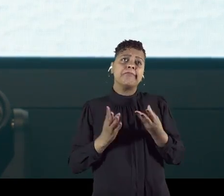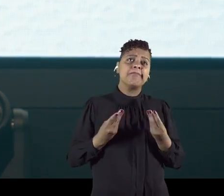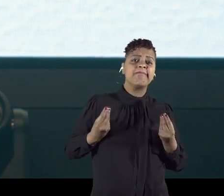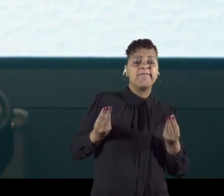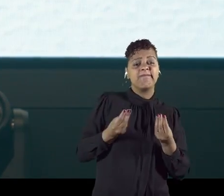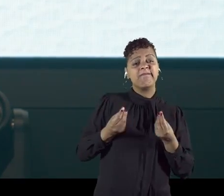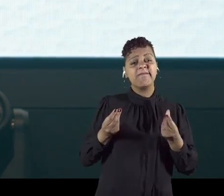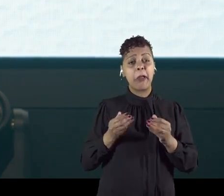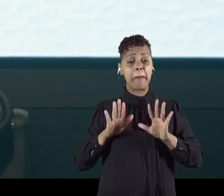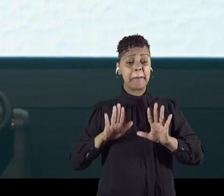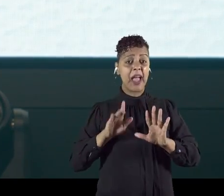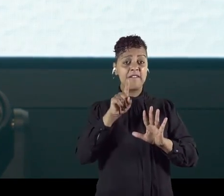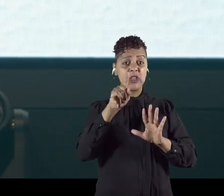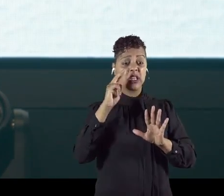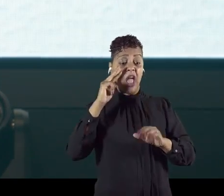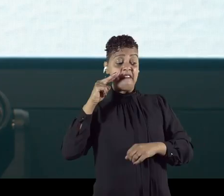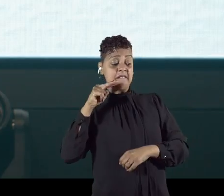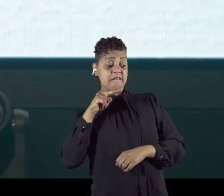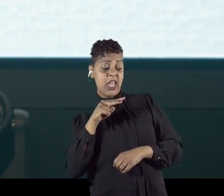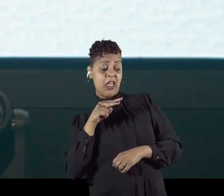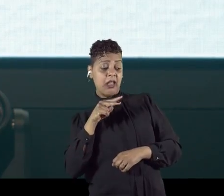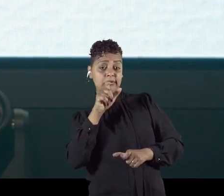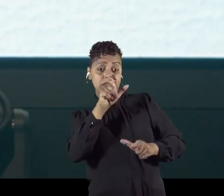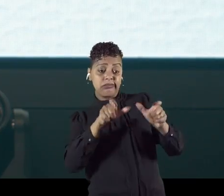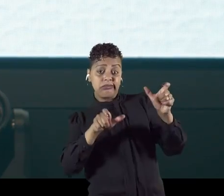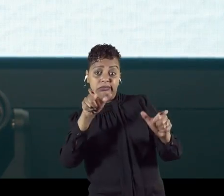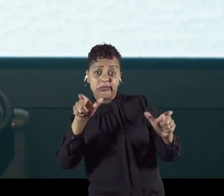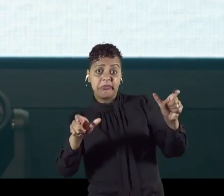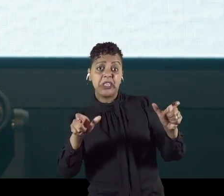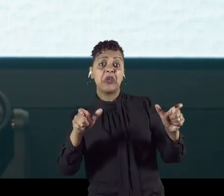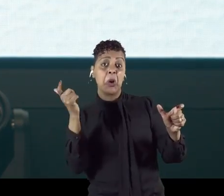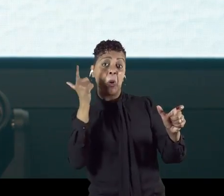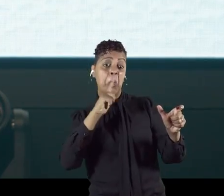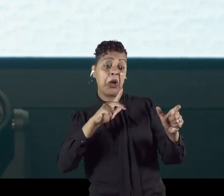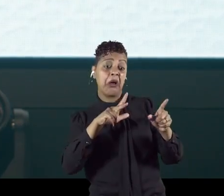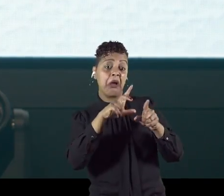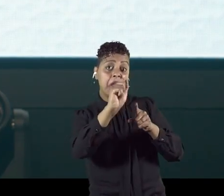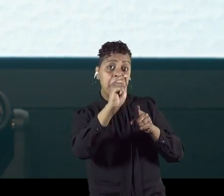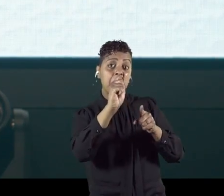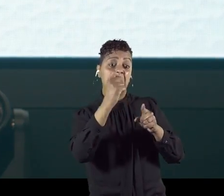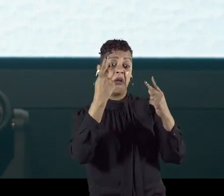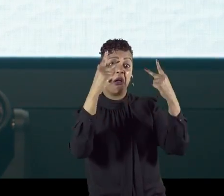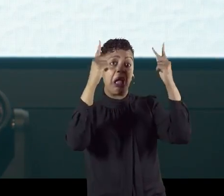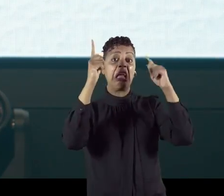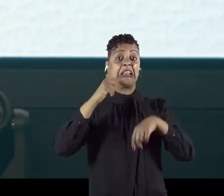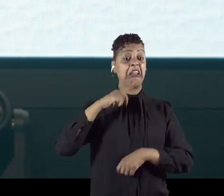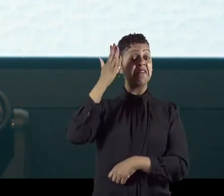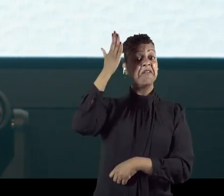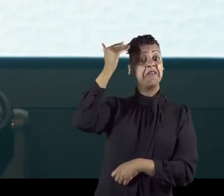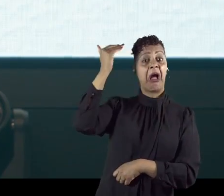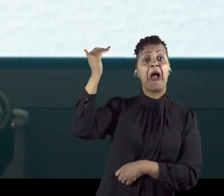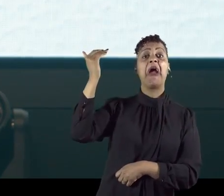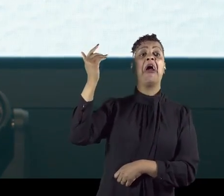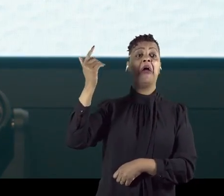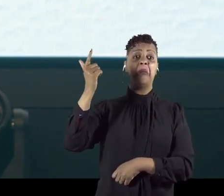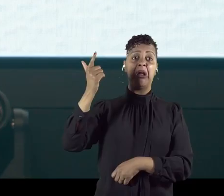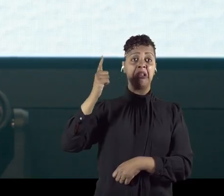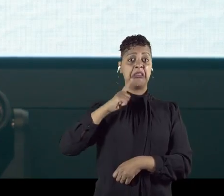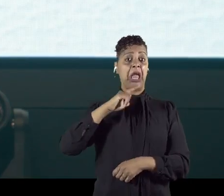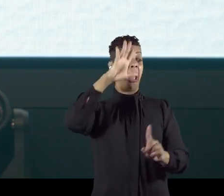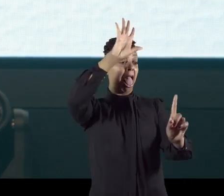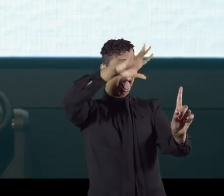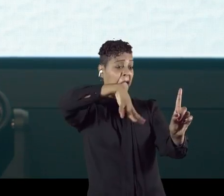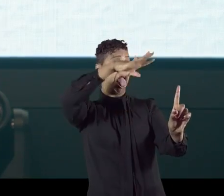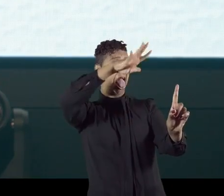e você quando olha para a vida destes chamados vencedores que tem glamour que tem Glória